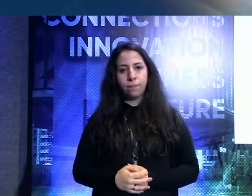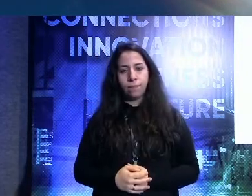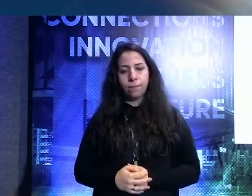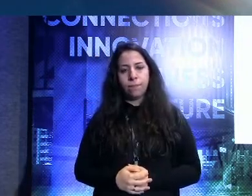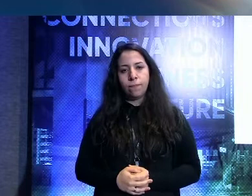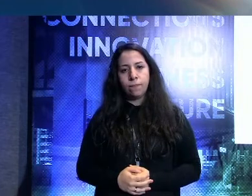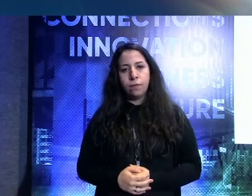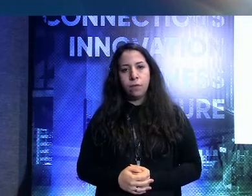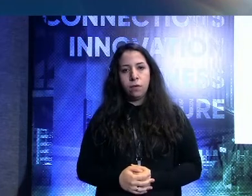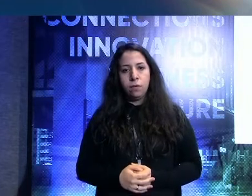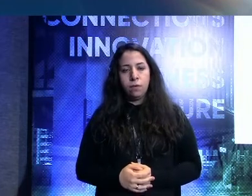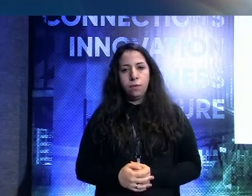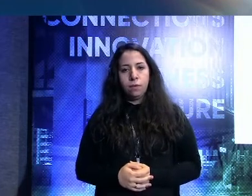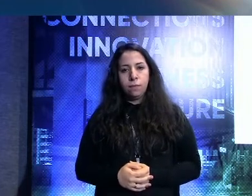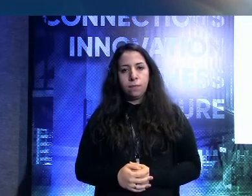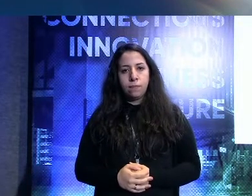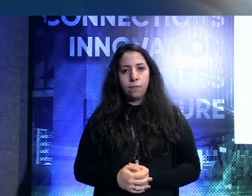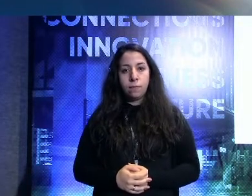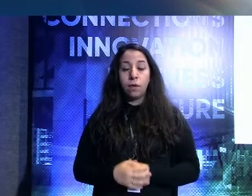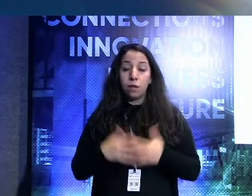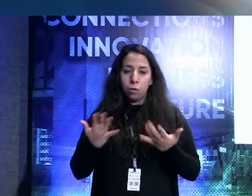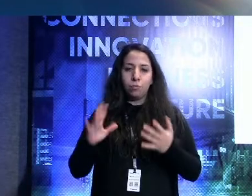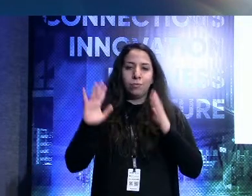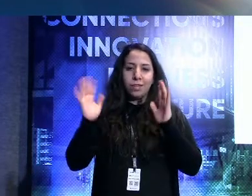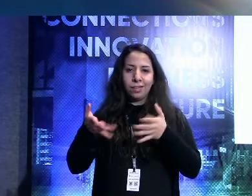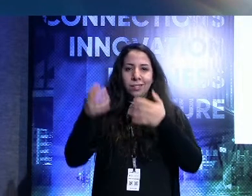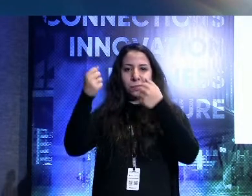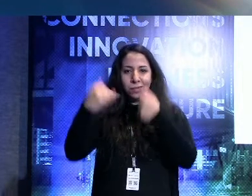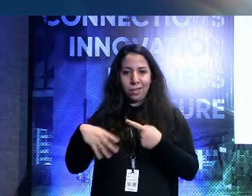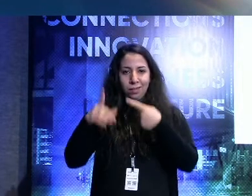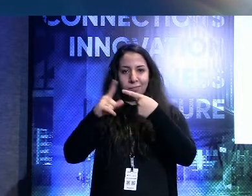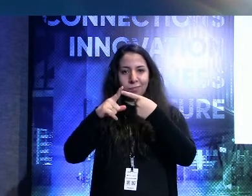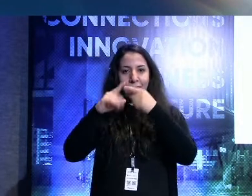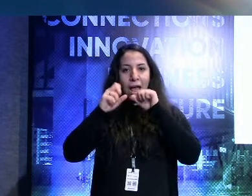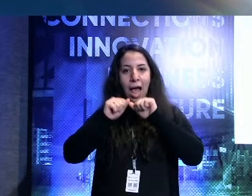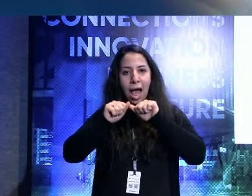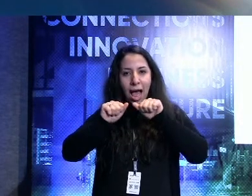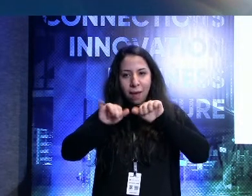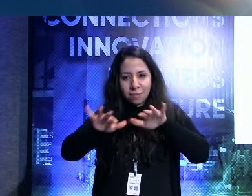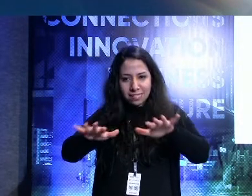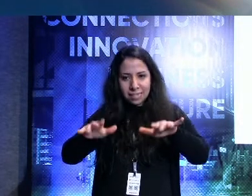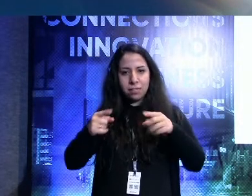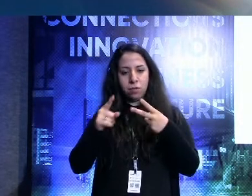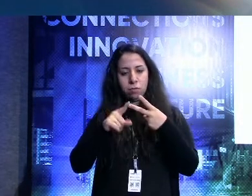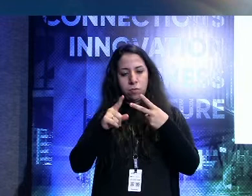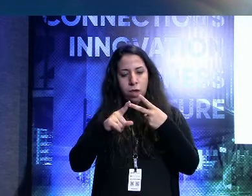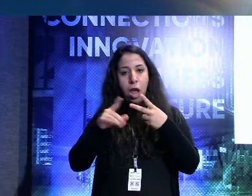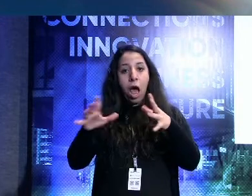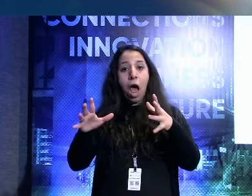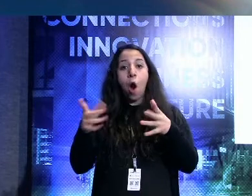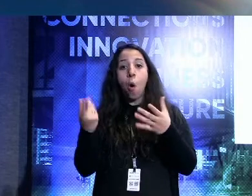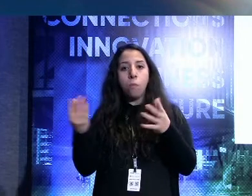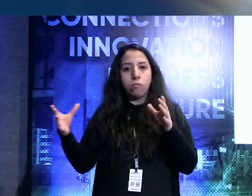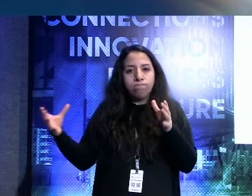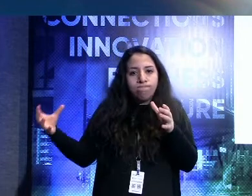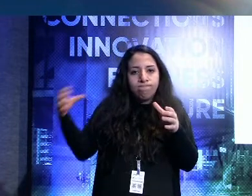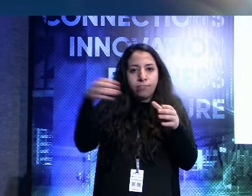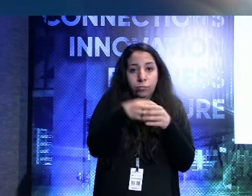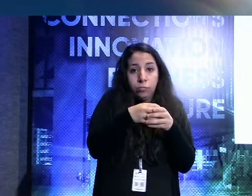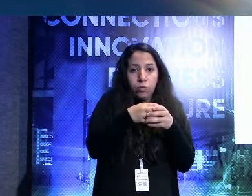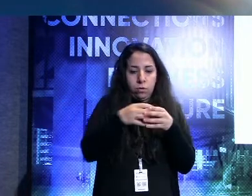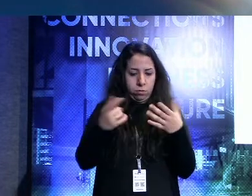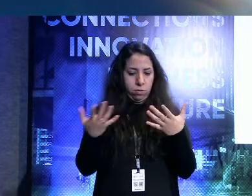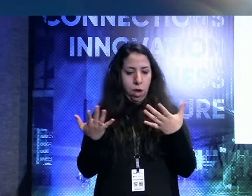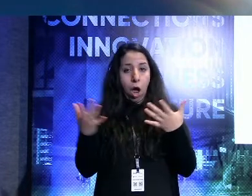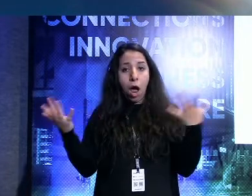Vamos lá, a gente falou um pouquinho de abstração, manutenção, herança, interface, Solid, acoplamento, e como que essas coisas todas agora elas vão se juntar,